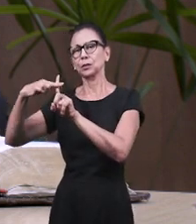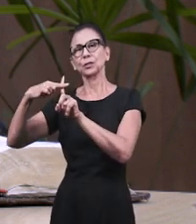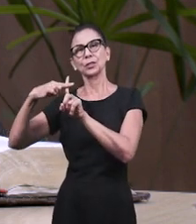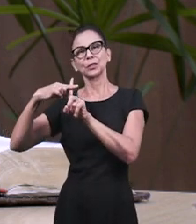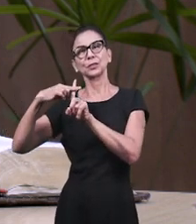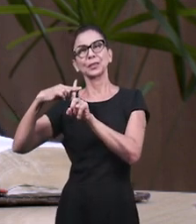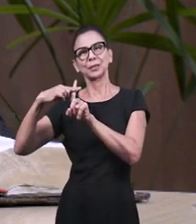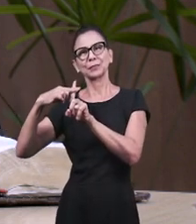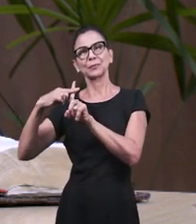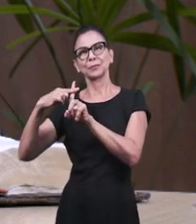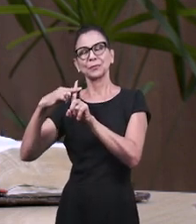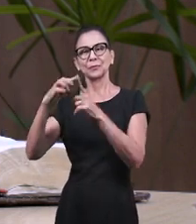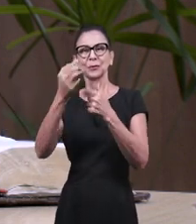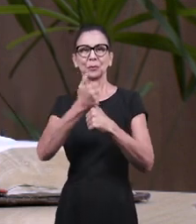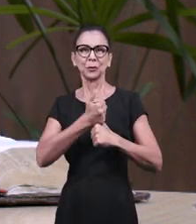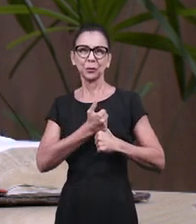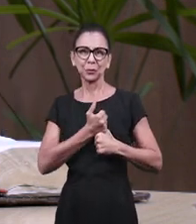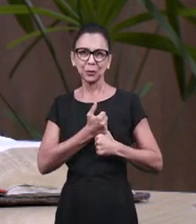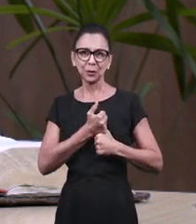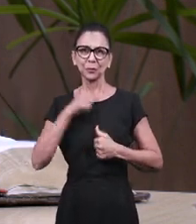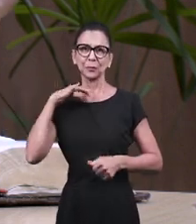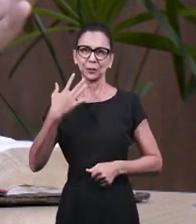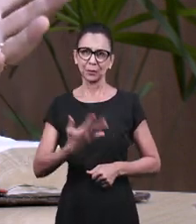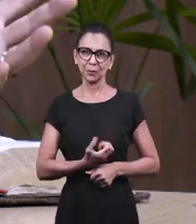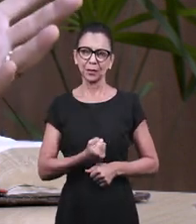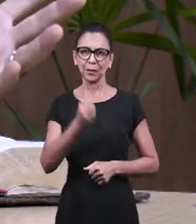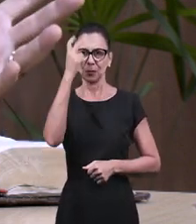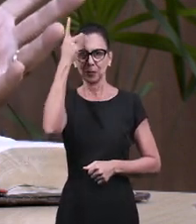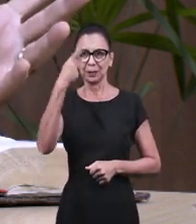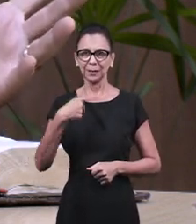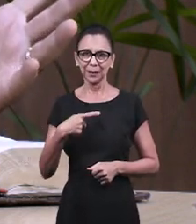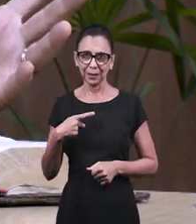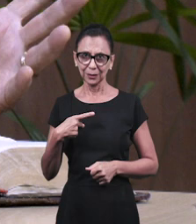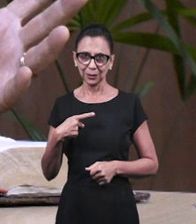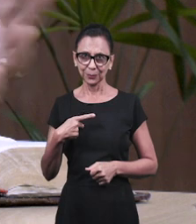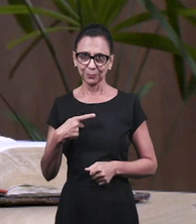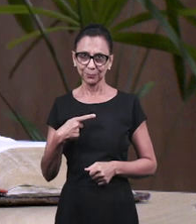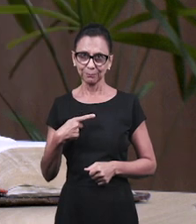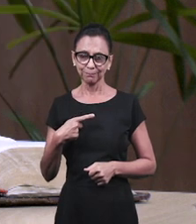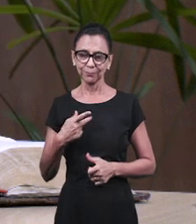muitos tropeços. Eu gostaria até de citar alguns aqui, não é?